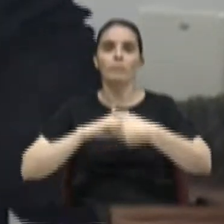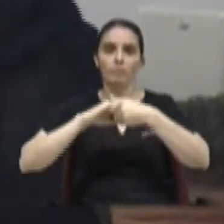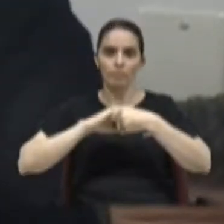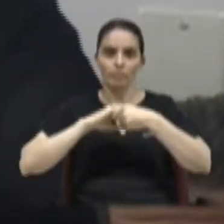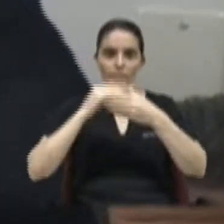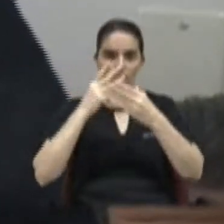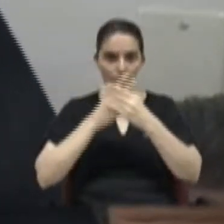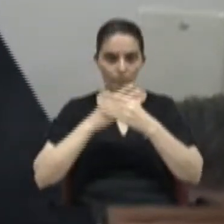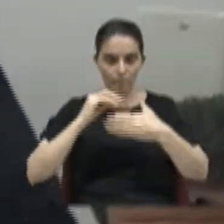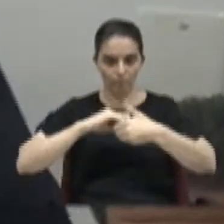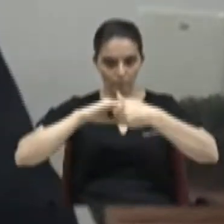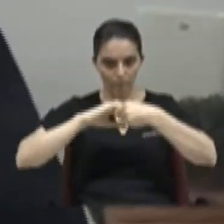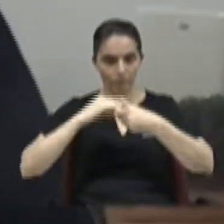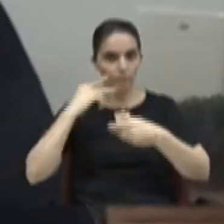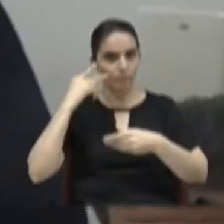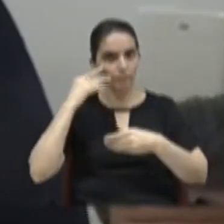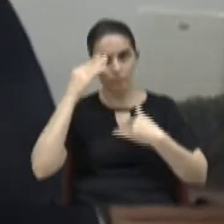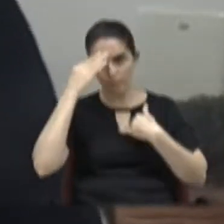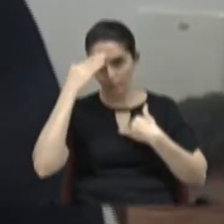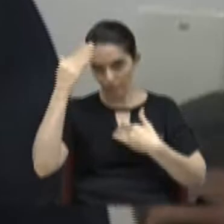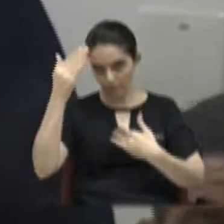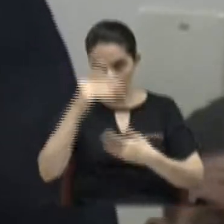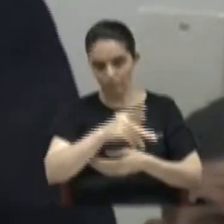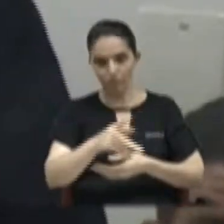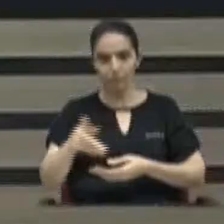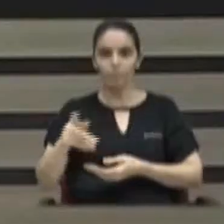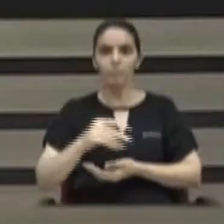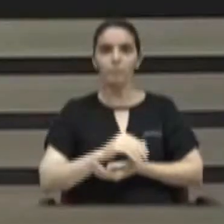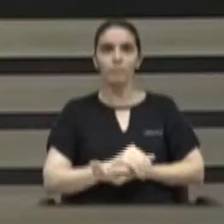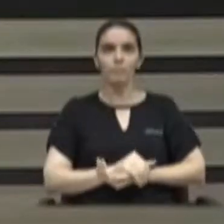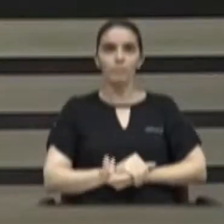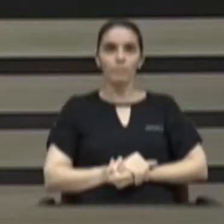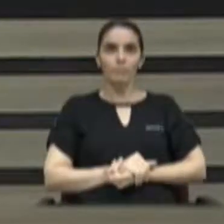e parabéns, vereadora. Muito obrigado, senhor presidente.